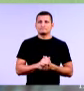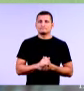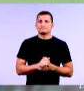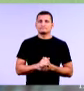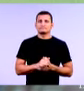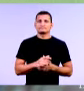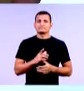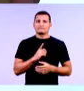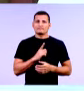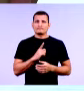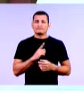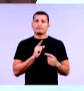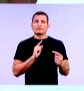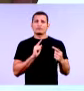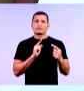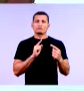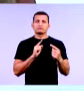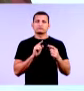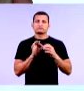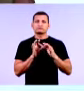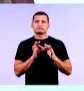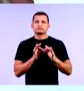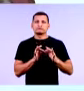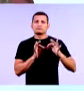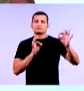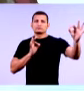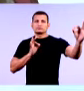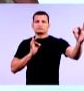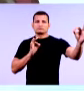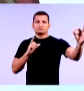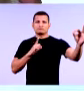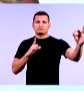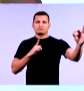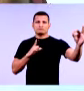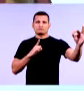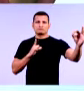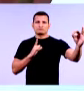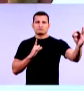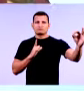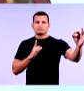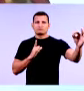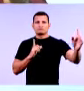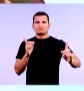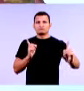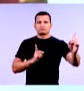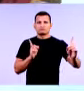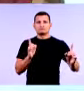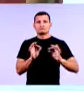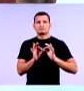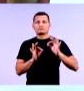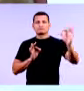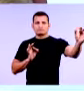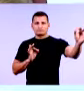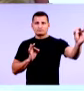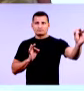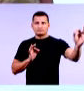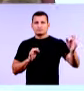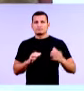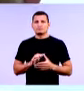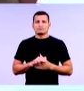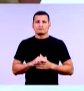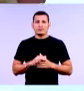ligada à distância que os dois terminais estão entre si, os dois nós, no caso, os dois computadores. Se os computadores estão